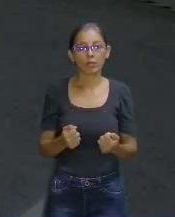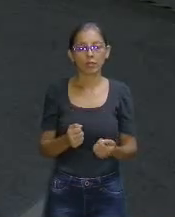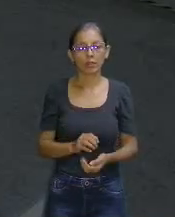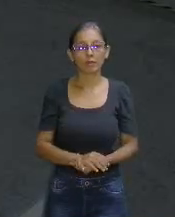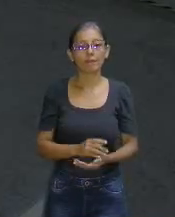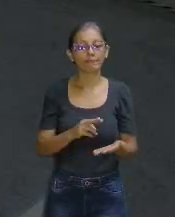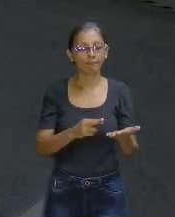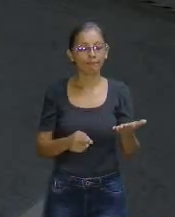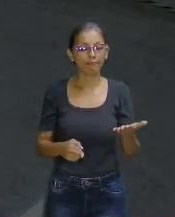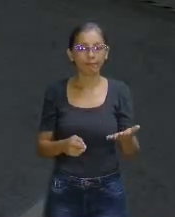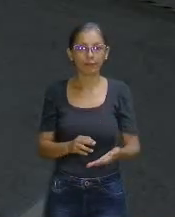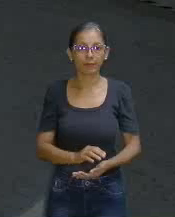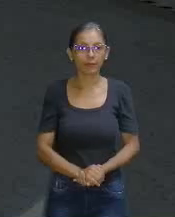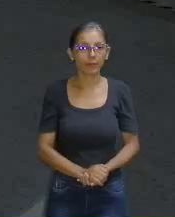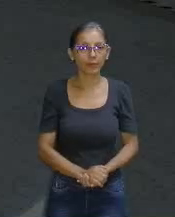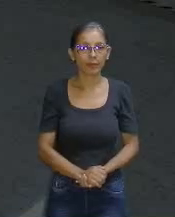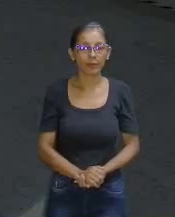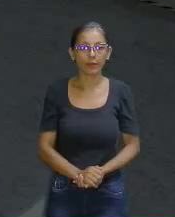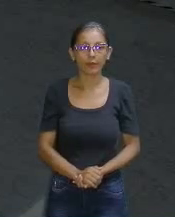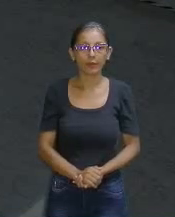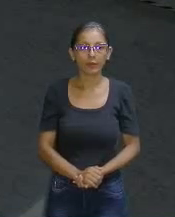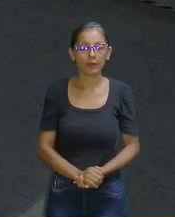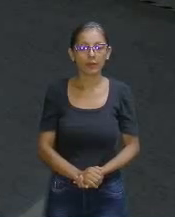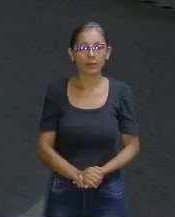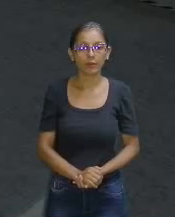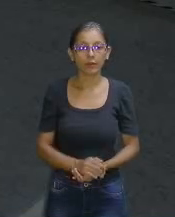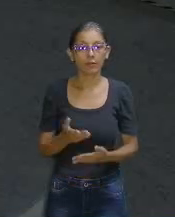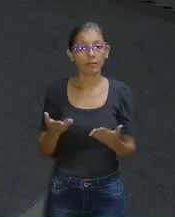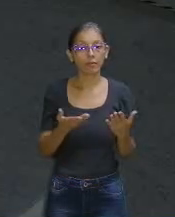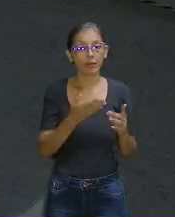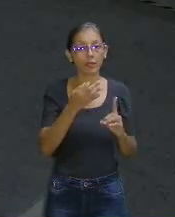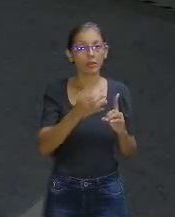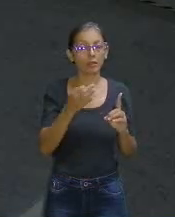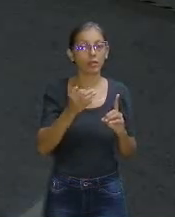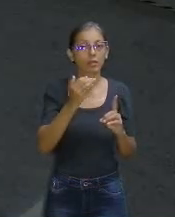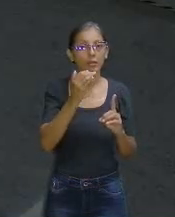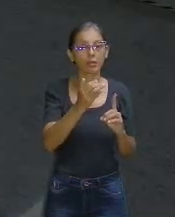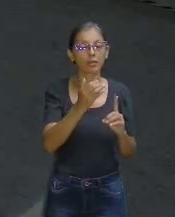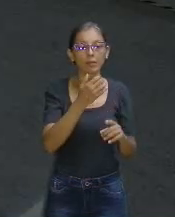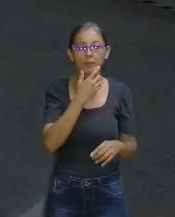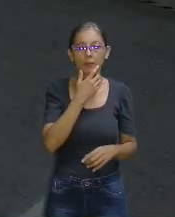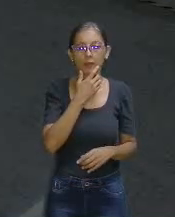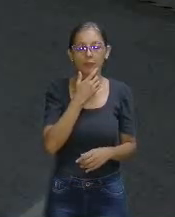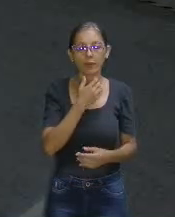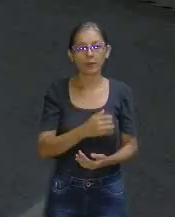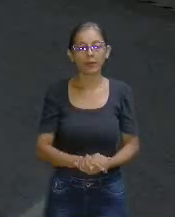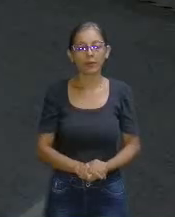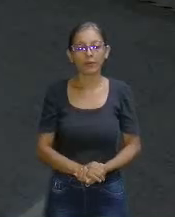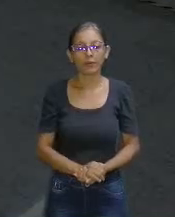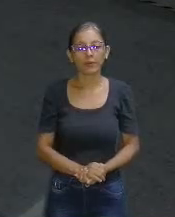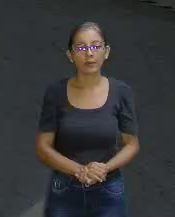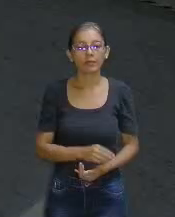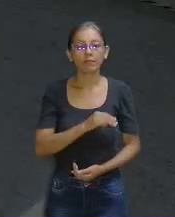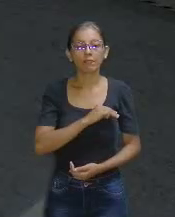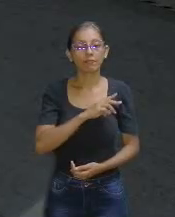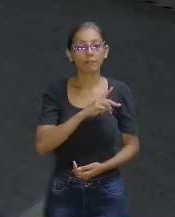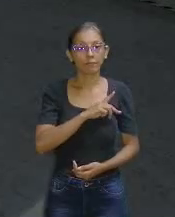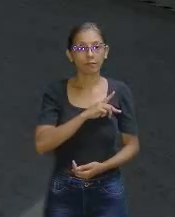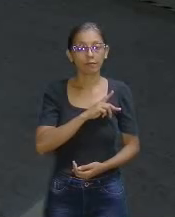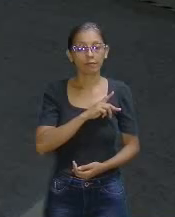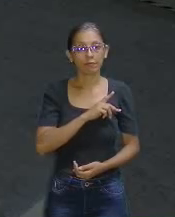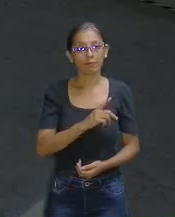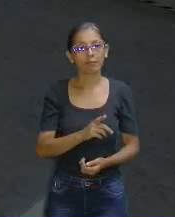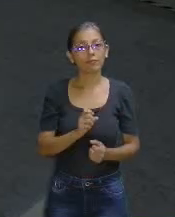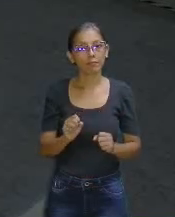Imagem apelada plenário. Senhora Procuradora. Obrigada, senhor presidente. O Ministério Público reitera os termos do